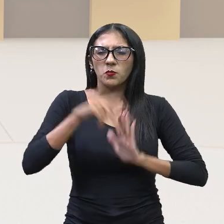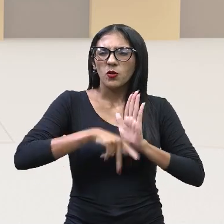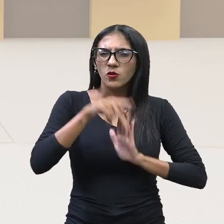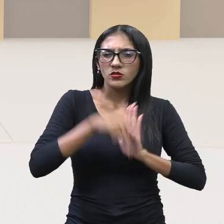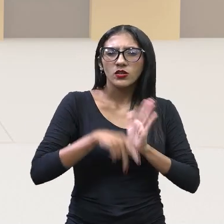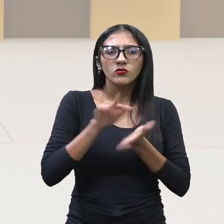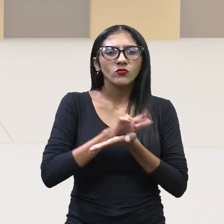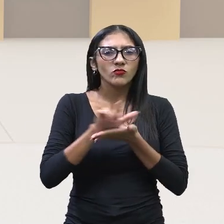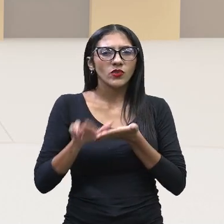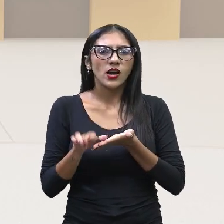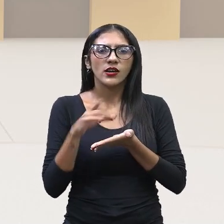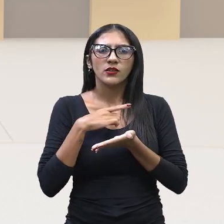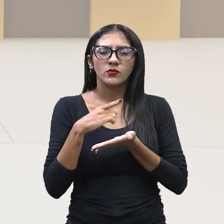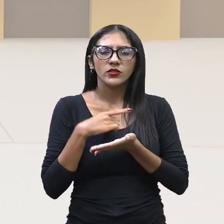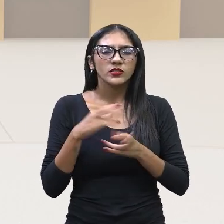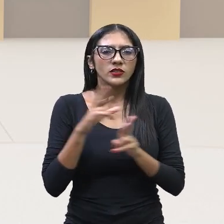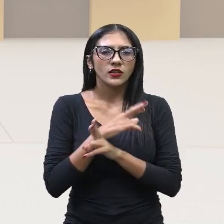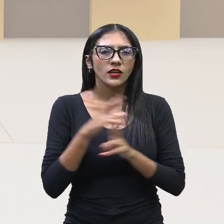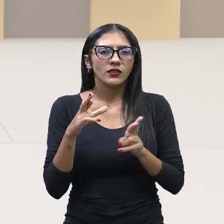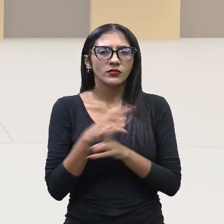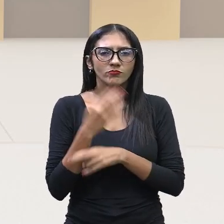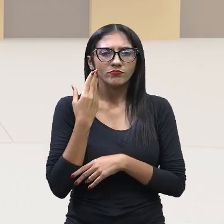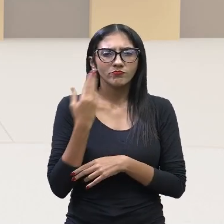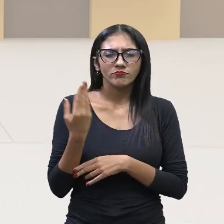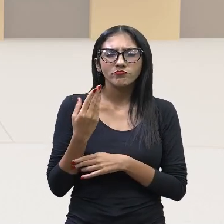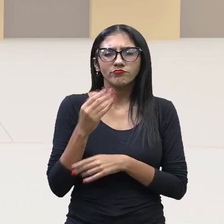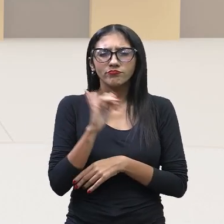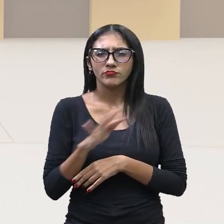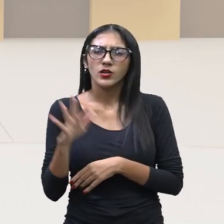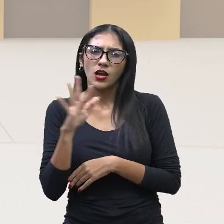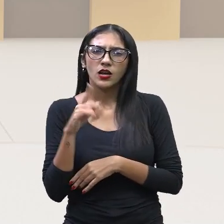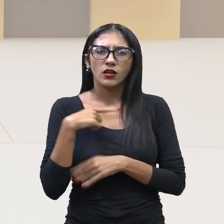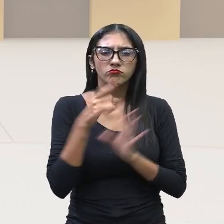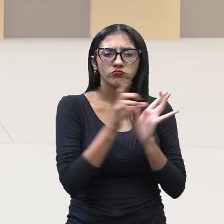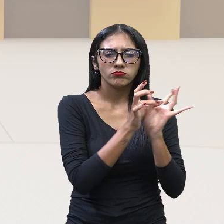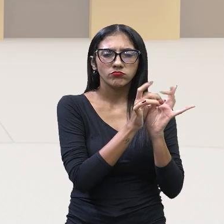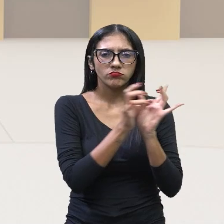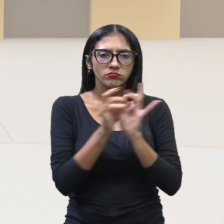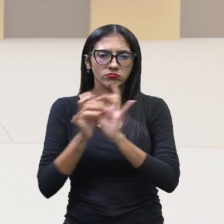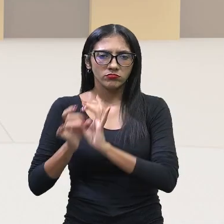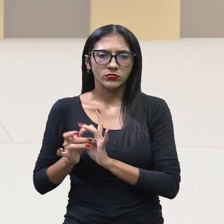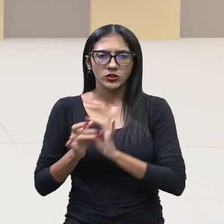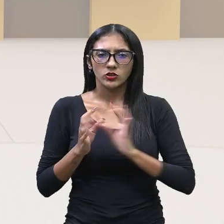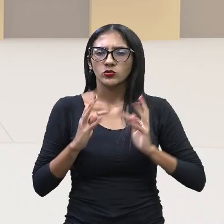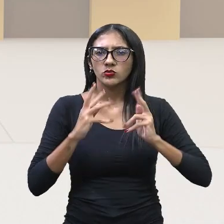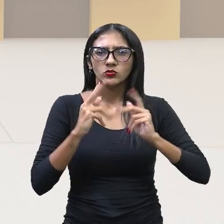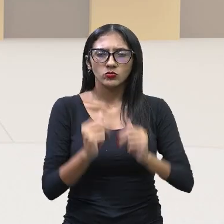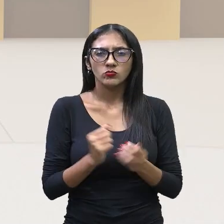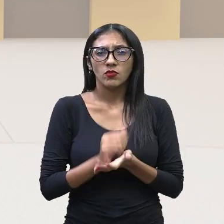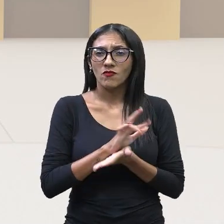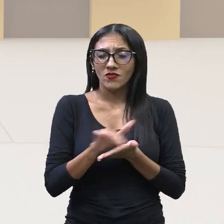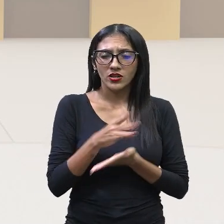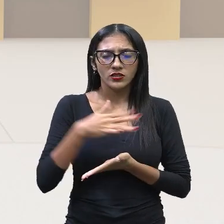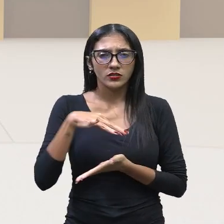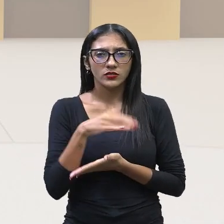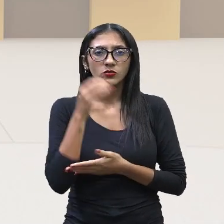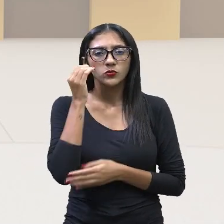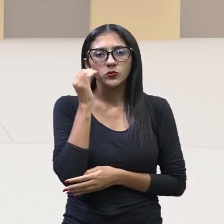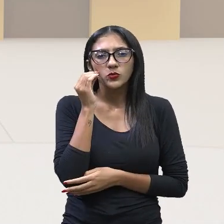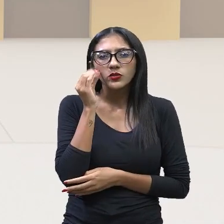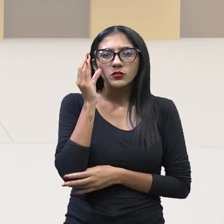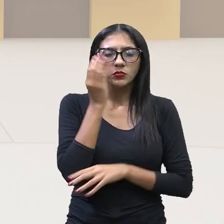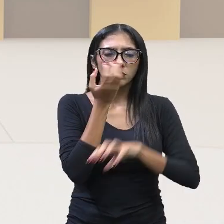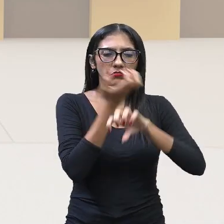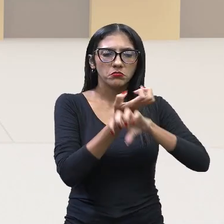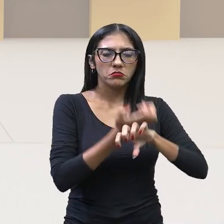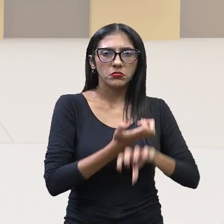integradores, ele faz toda essa integração, certo? Dentro das áreas do conhecimento, os